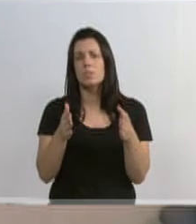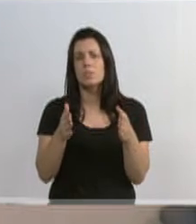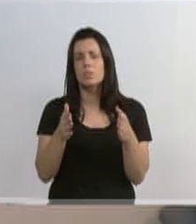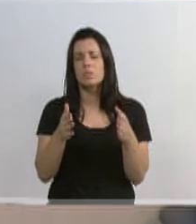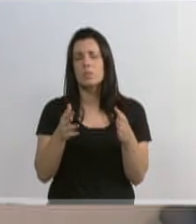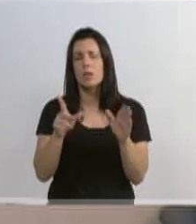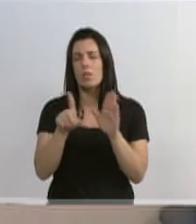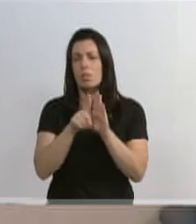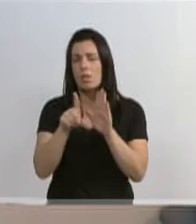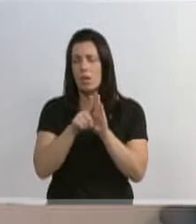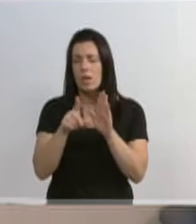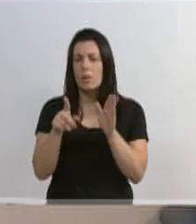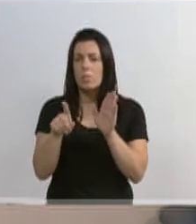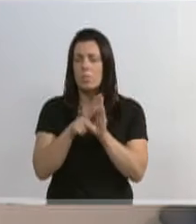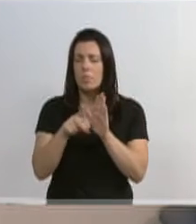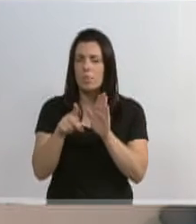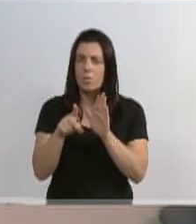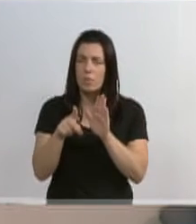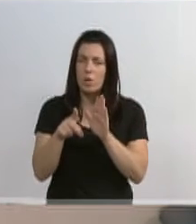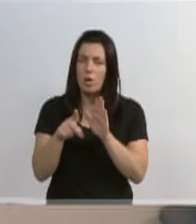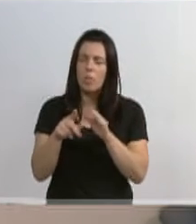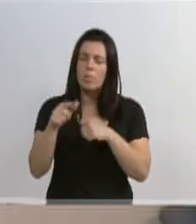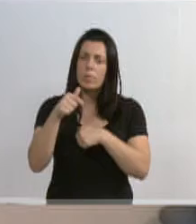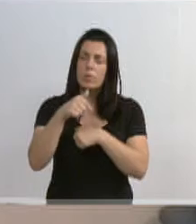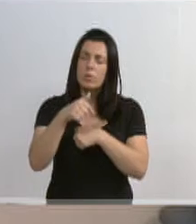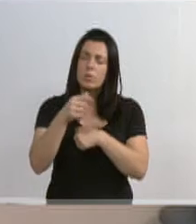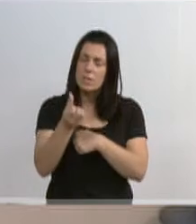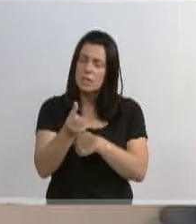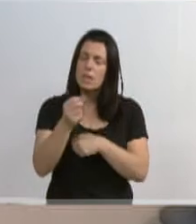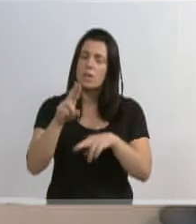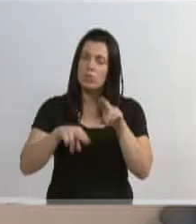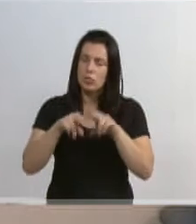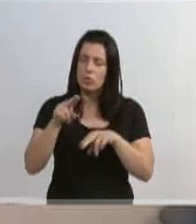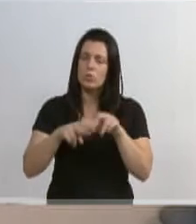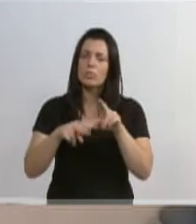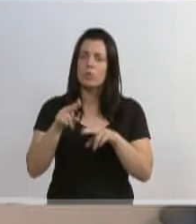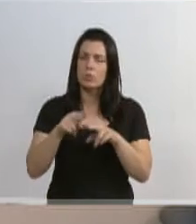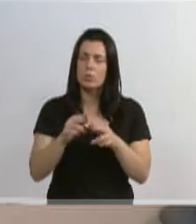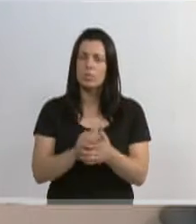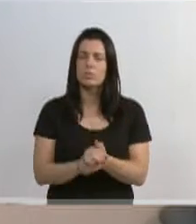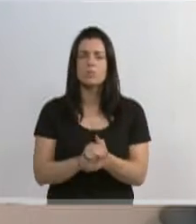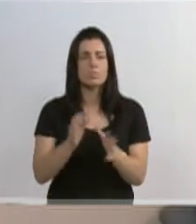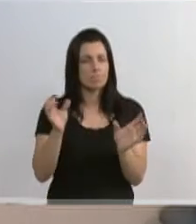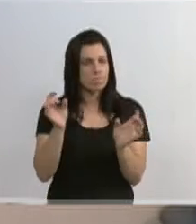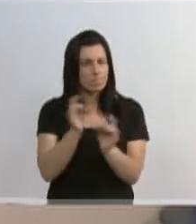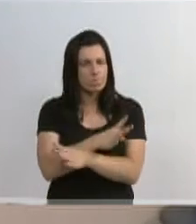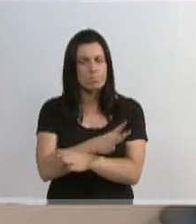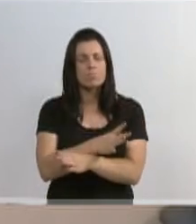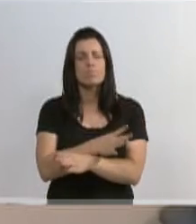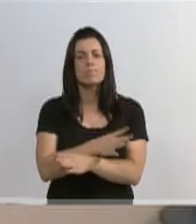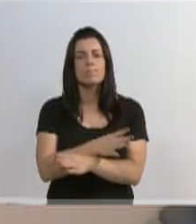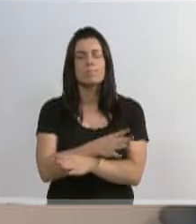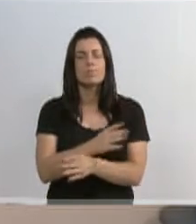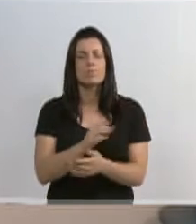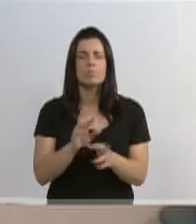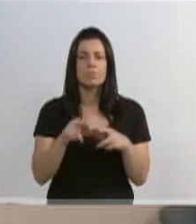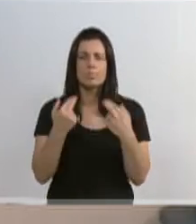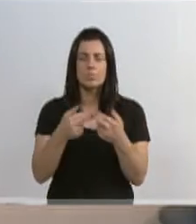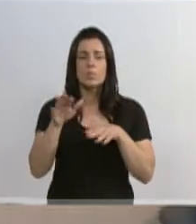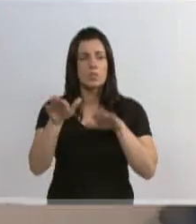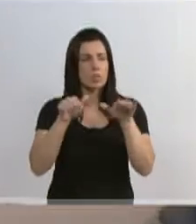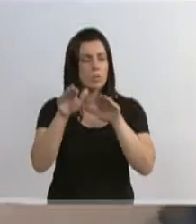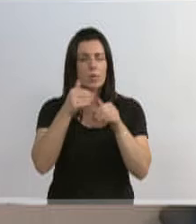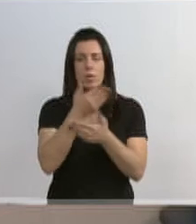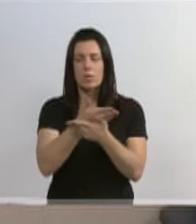sala de comissões, dia 6 de junho, às 11 horas. Nada mais havendo a tratar, eu encerro a presente reunião, convocando os senhores